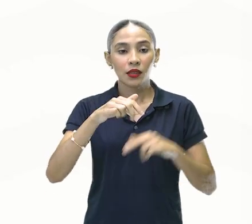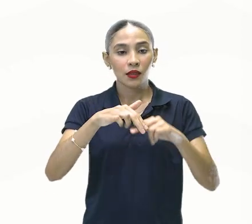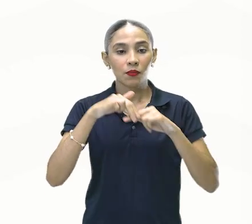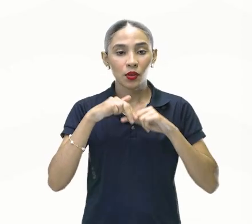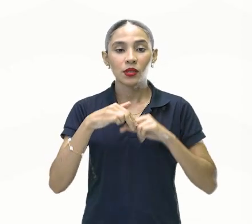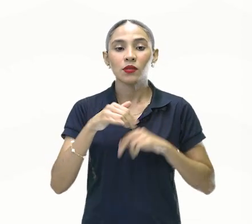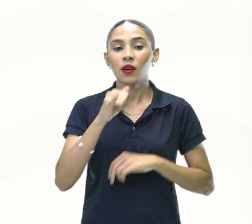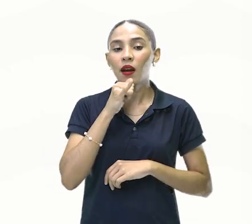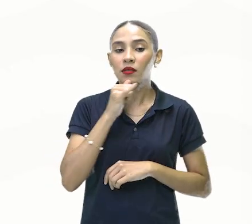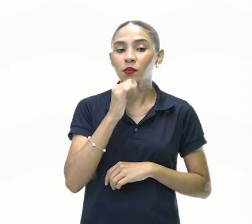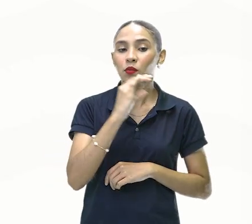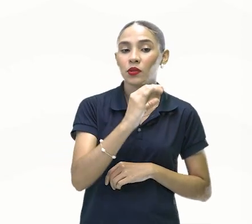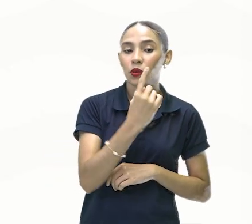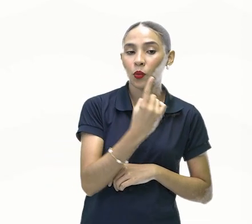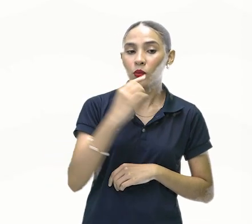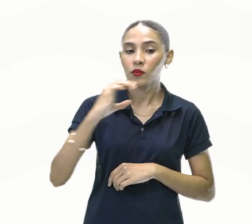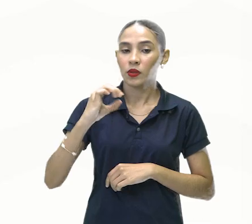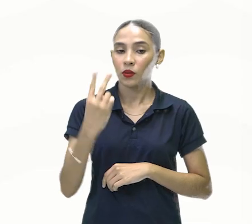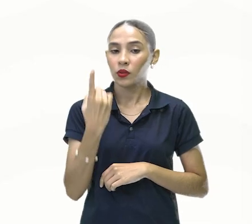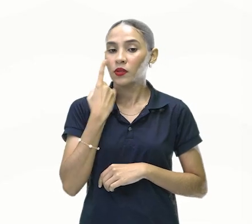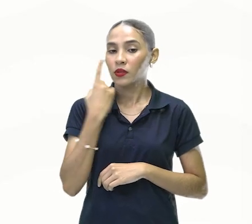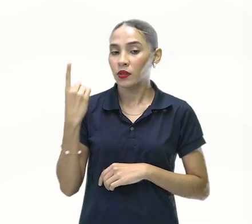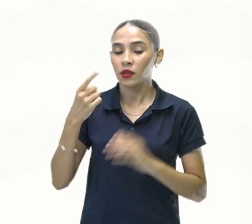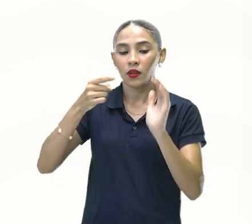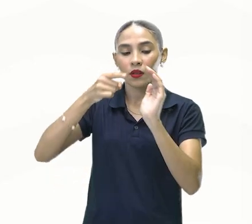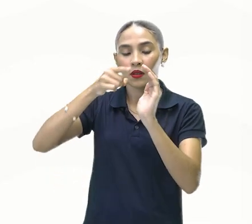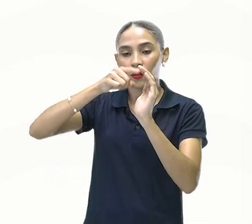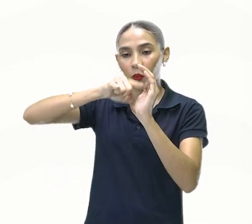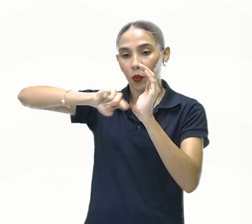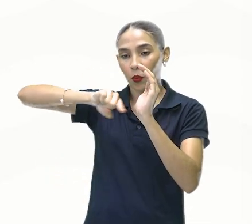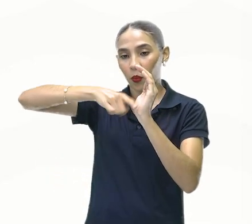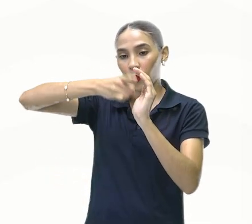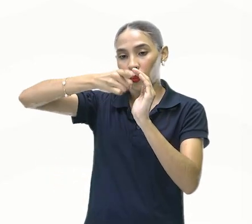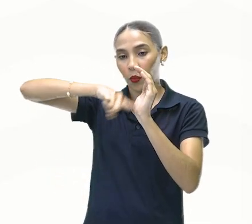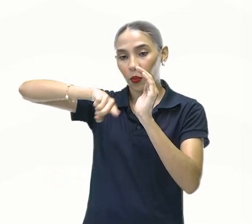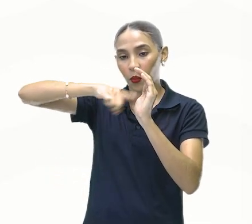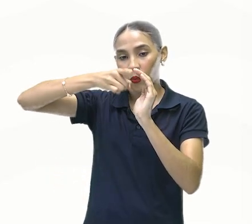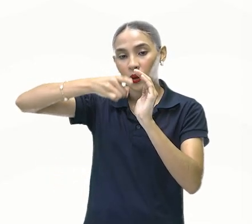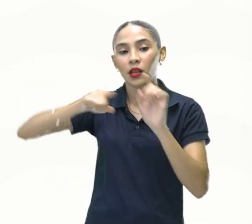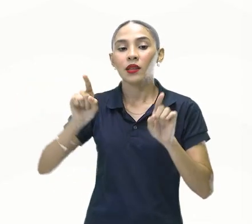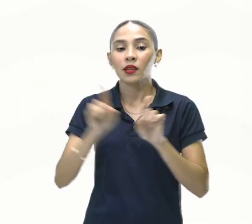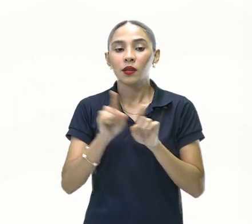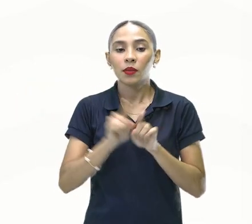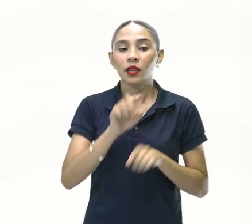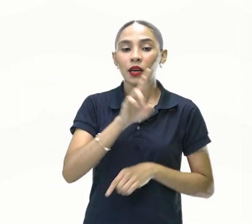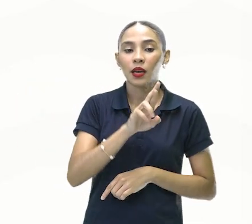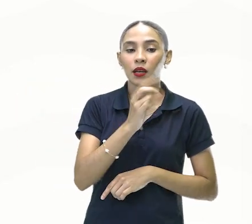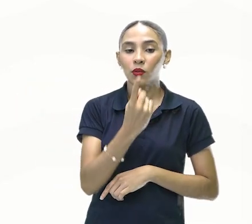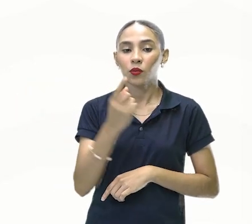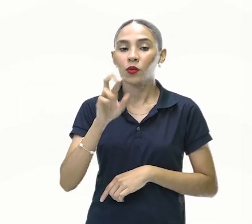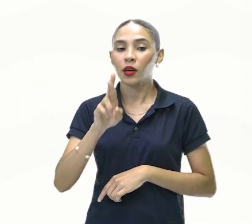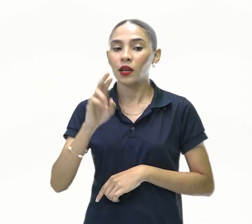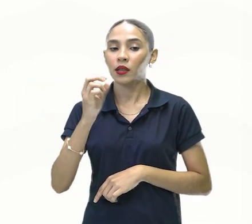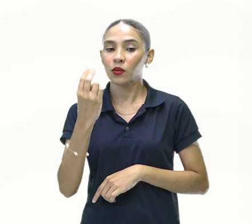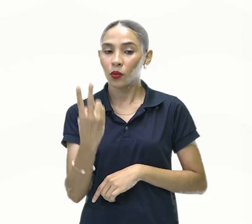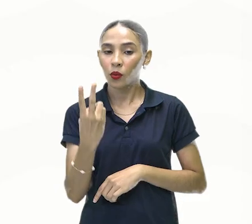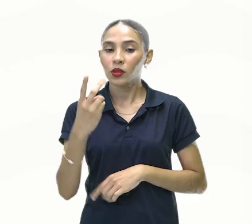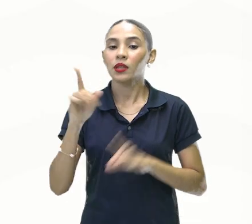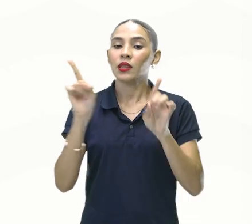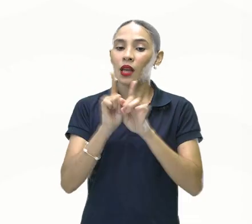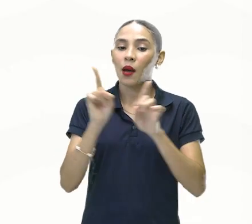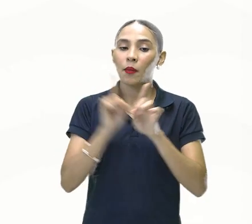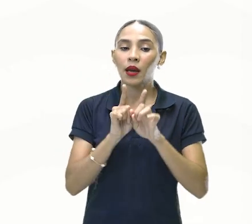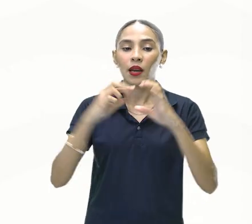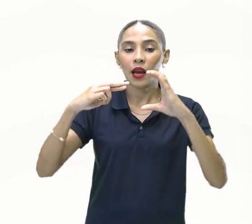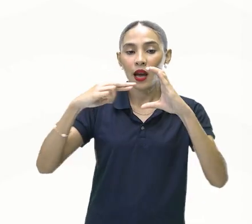os centros de curvatura das faces esféricas, certo? R1 e R2, que são os raios de curvatura